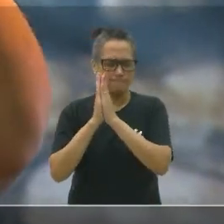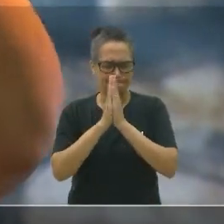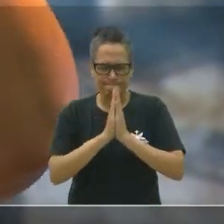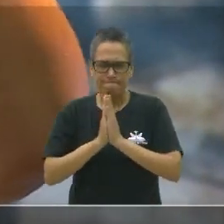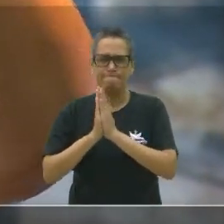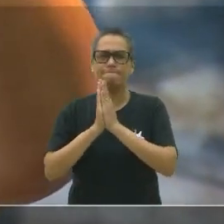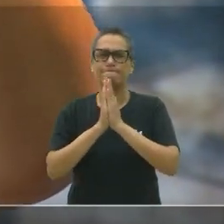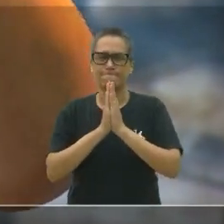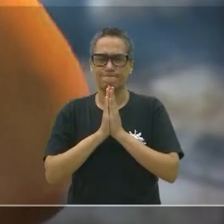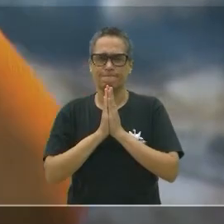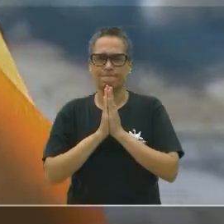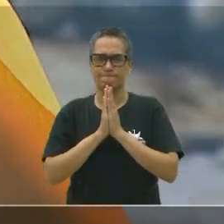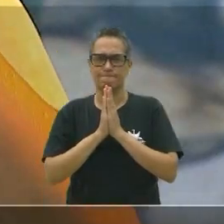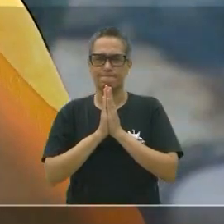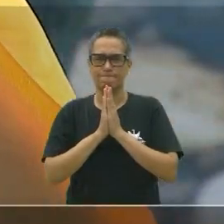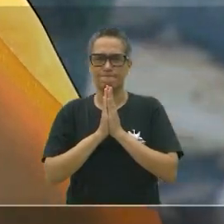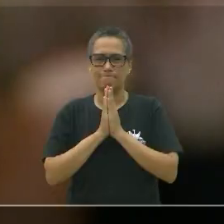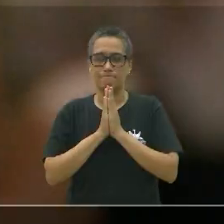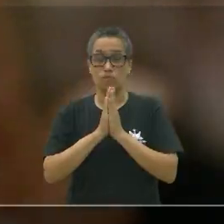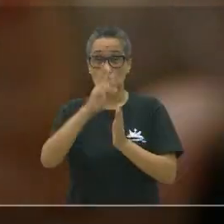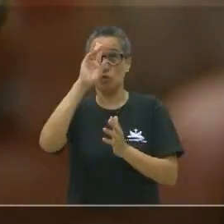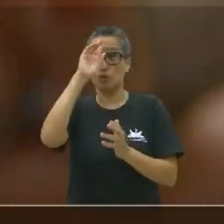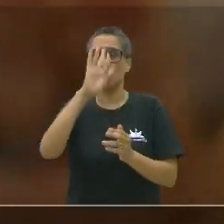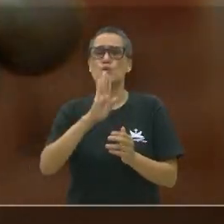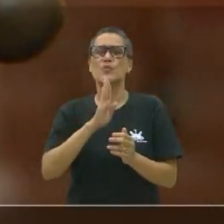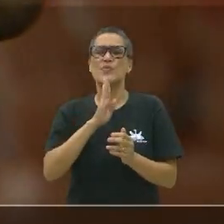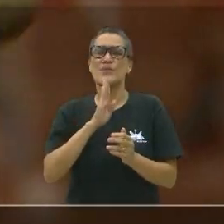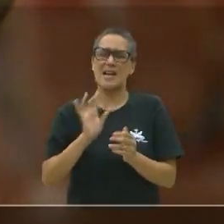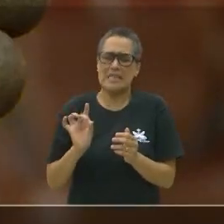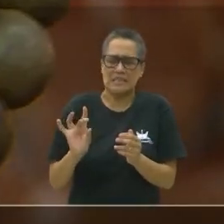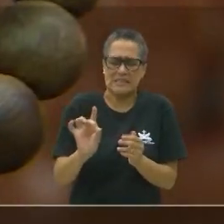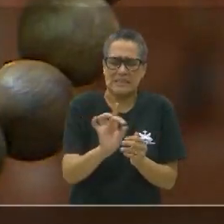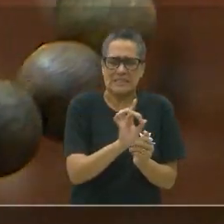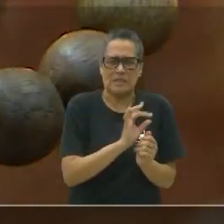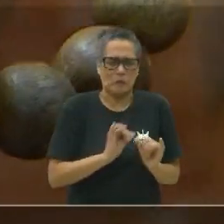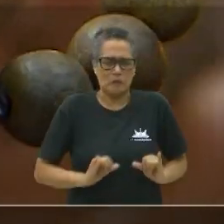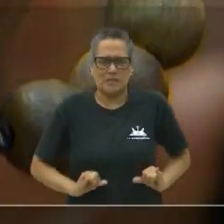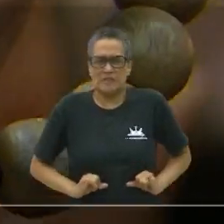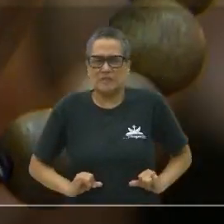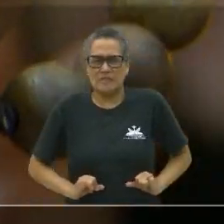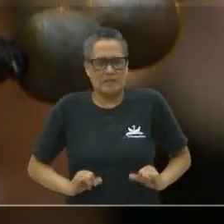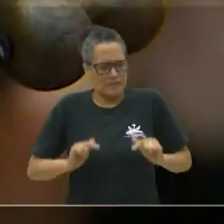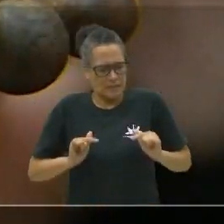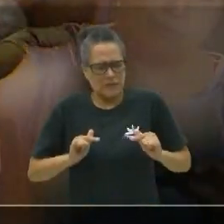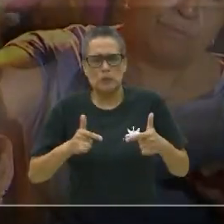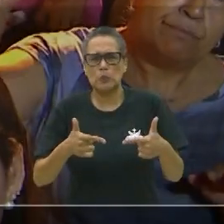ardor. Que tu conhece o que cada um passa, sente e luta.